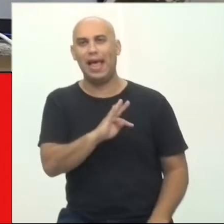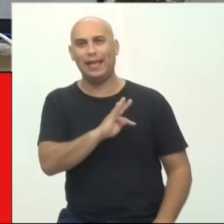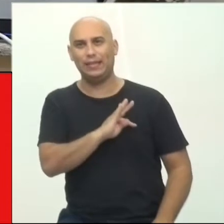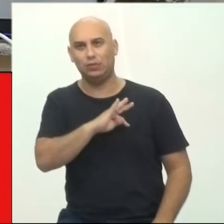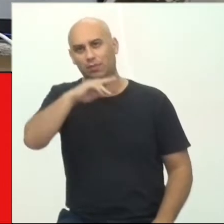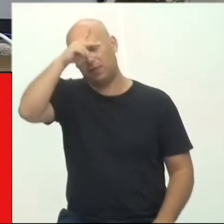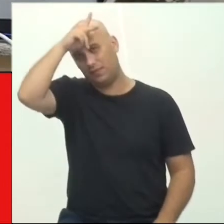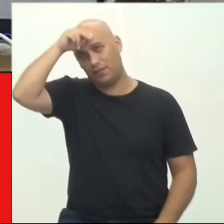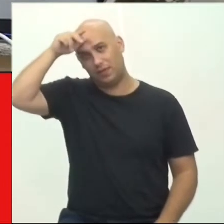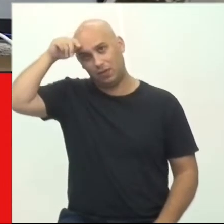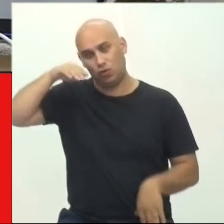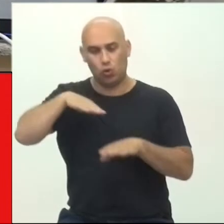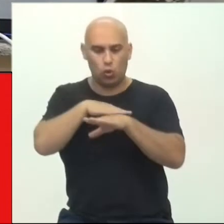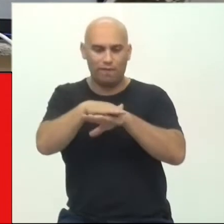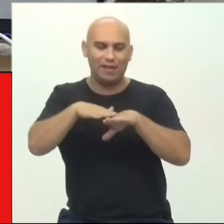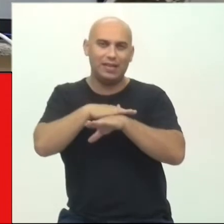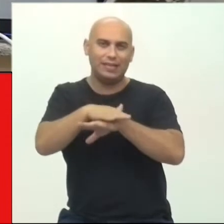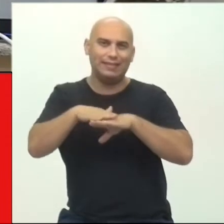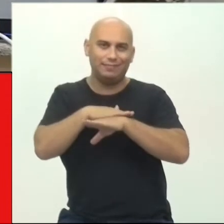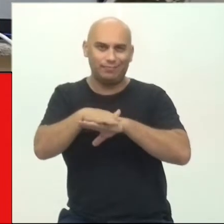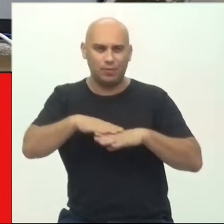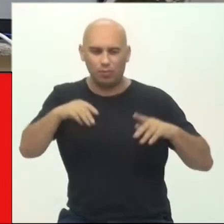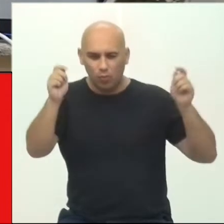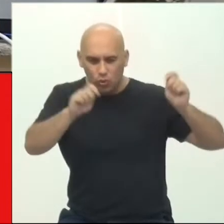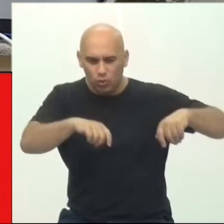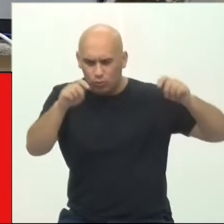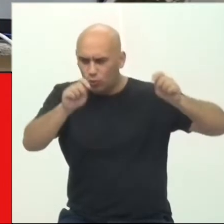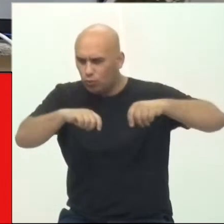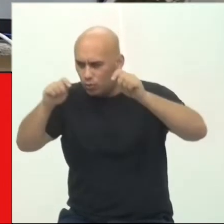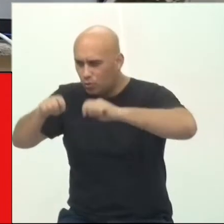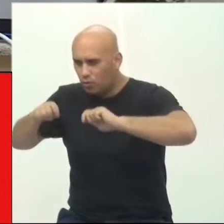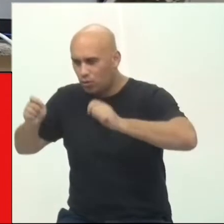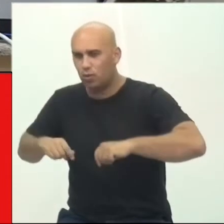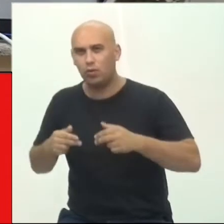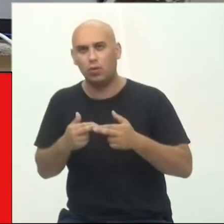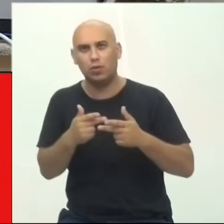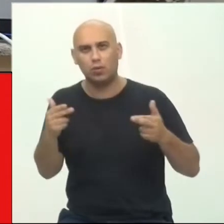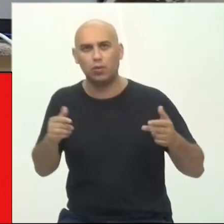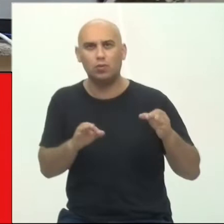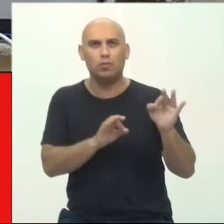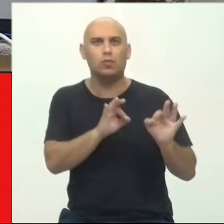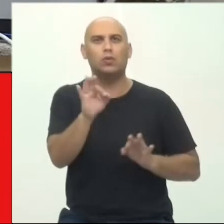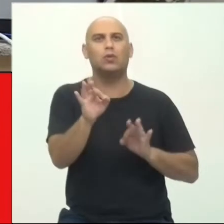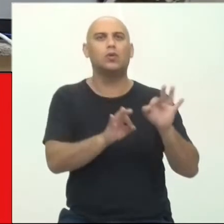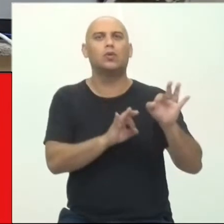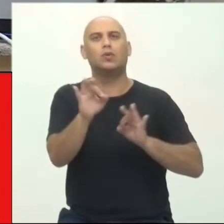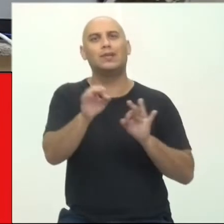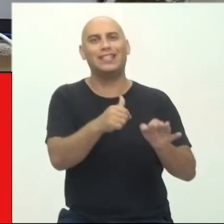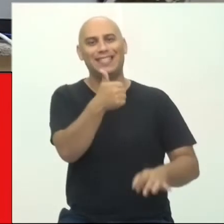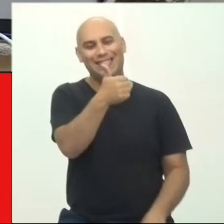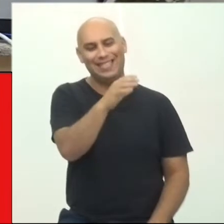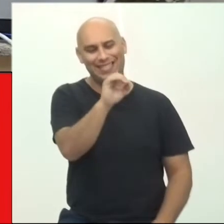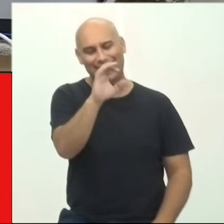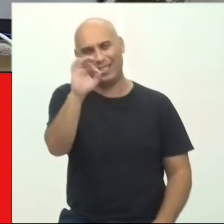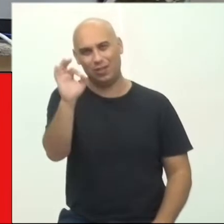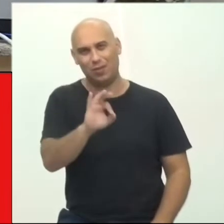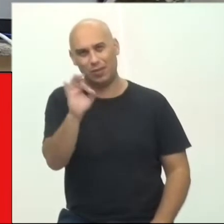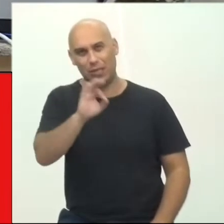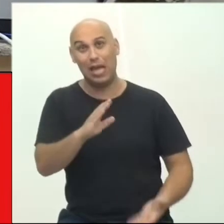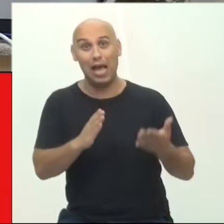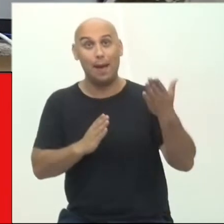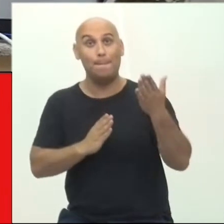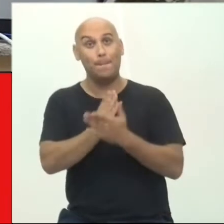conversa de possibilidades. Qual o percentual desse projeto ser 100%, vamos dizer, 100%